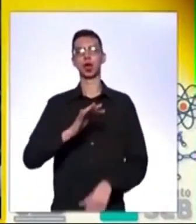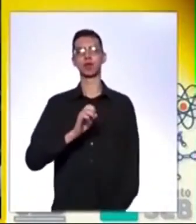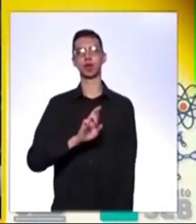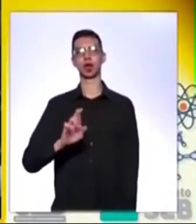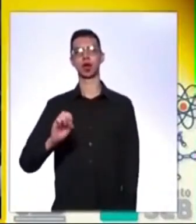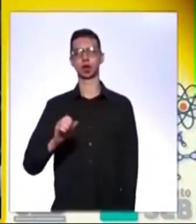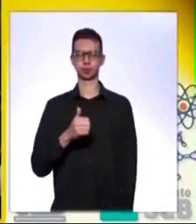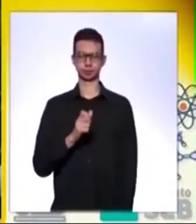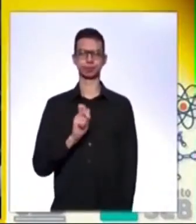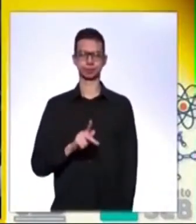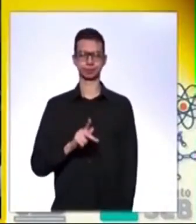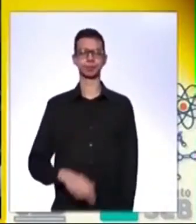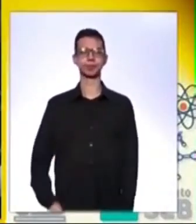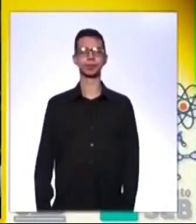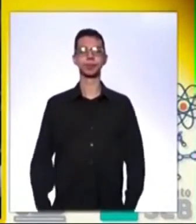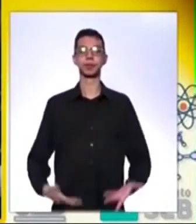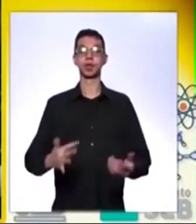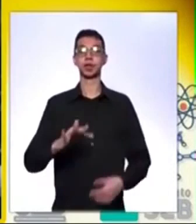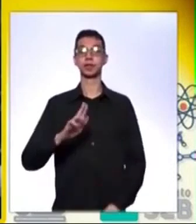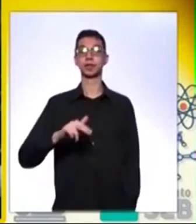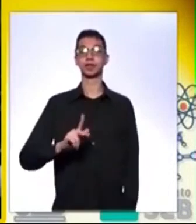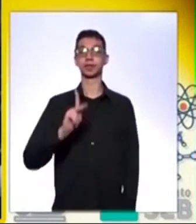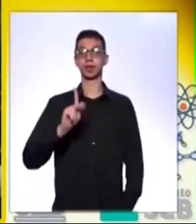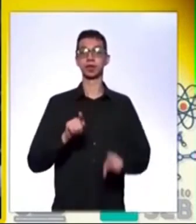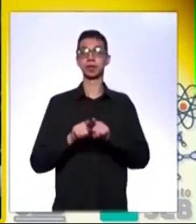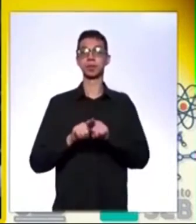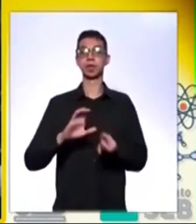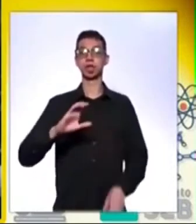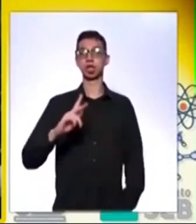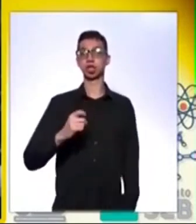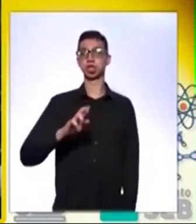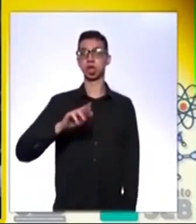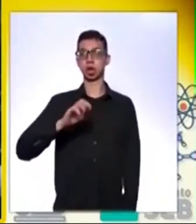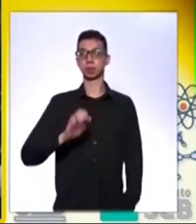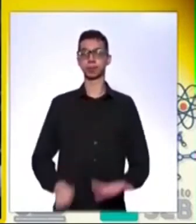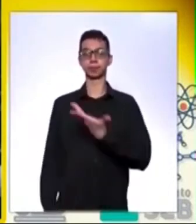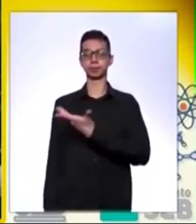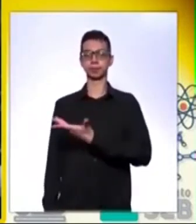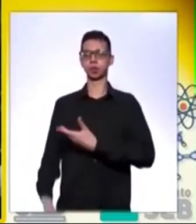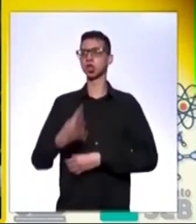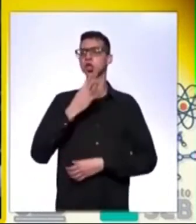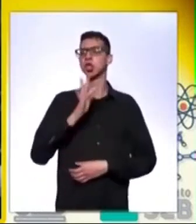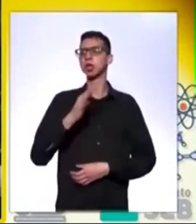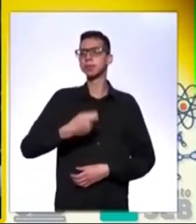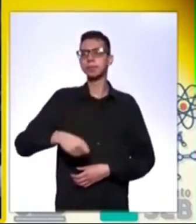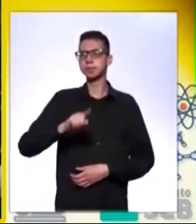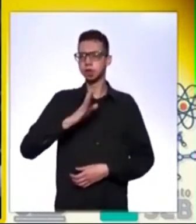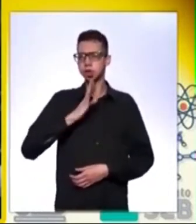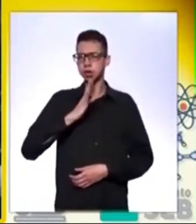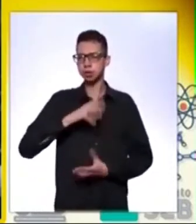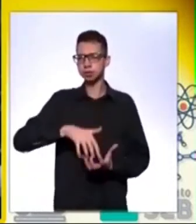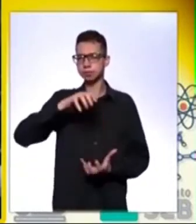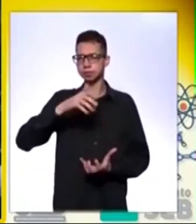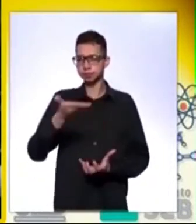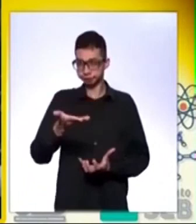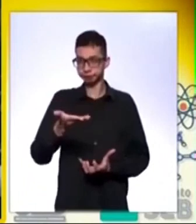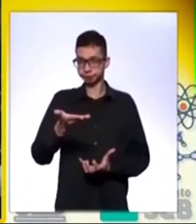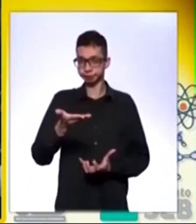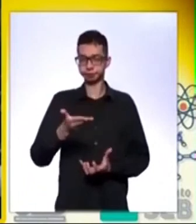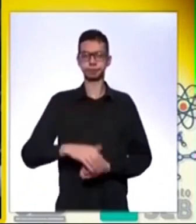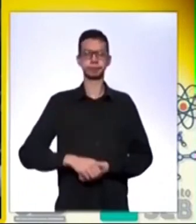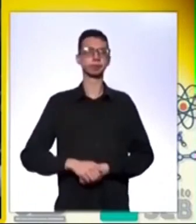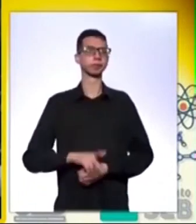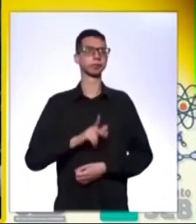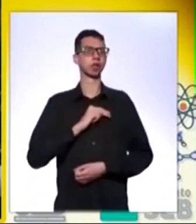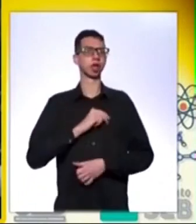deles. O funk e o charme. Tudo bem? Essa não precisa nem conhecer, que vocês conhecem bastante, né? Vou começar